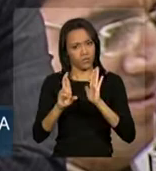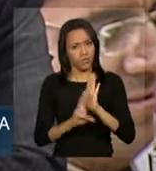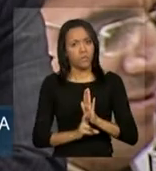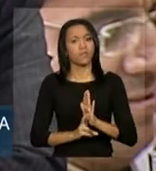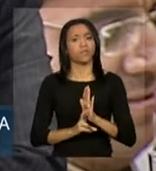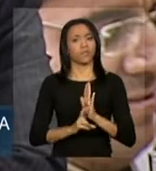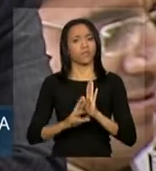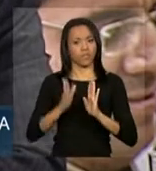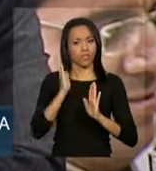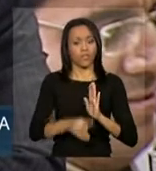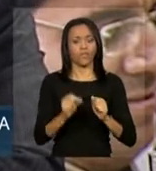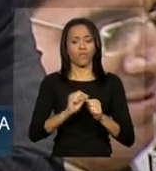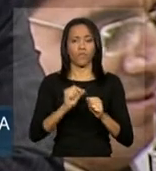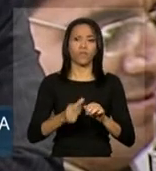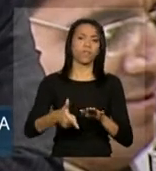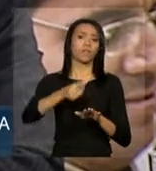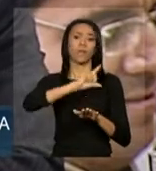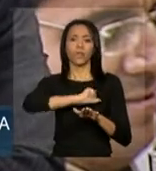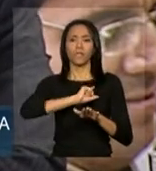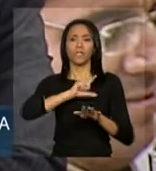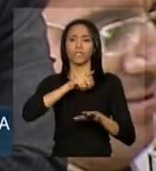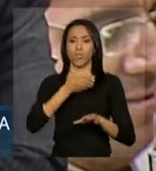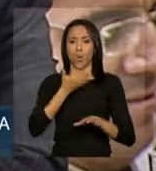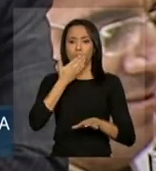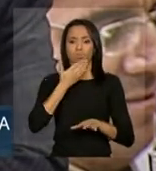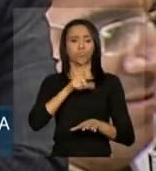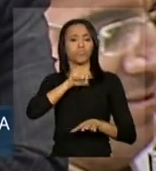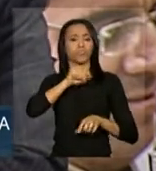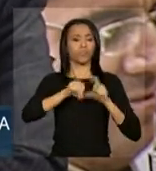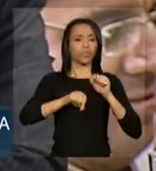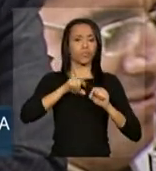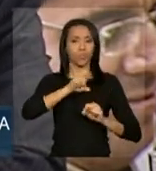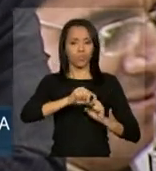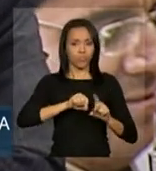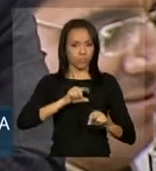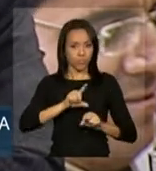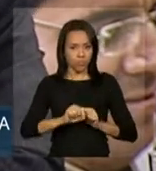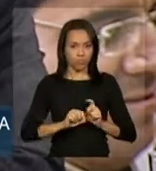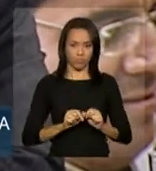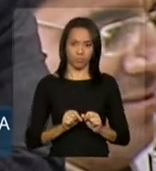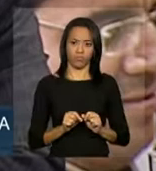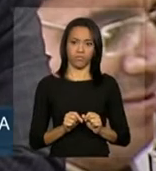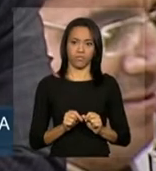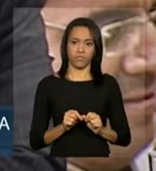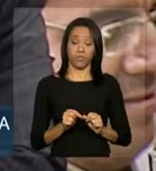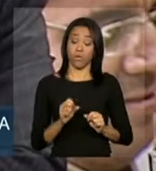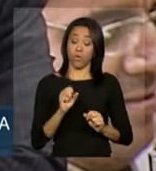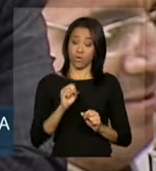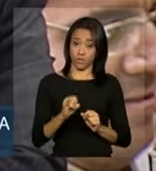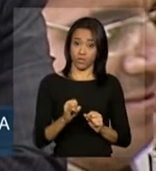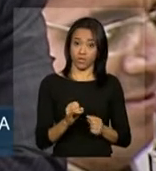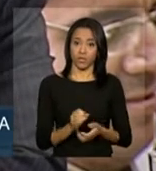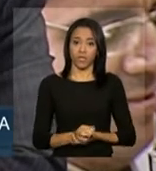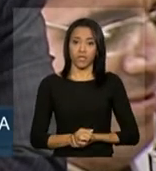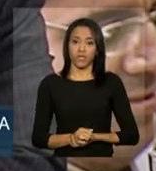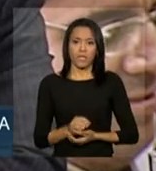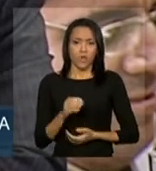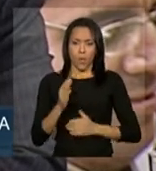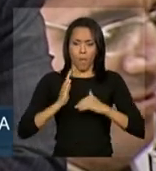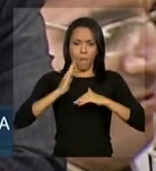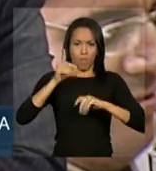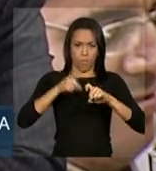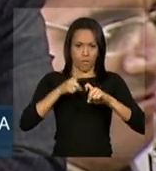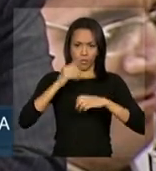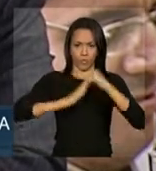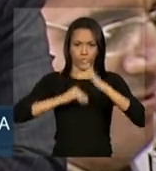feito processo de opções e de seleções que tem um critério de vulnerabilidade ou seja né um profissional não pode